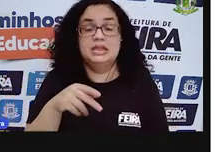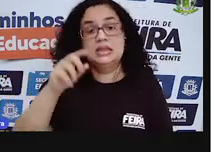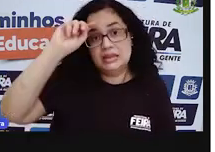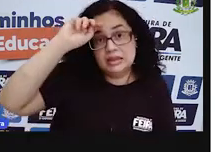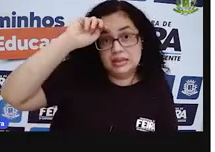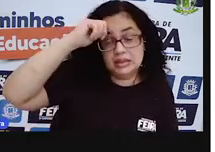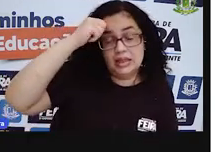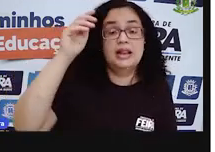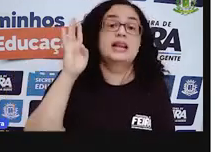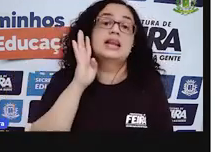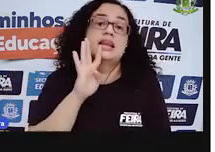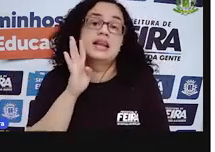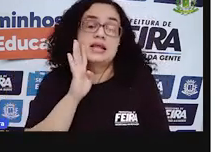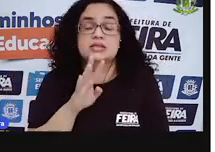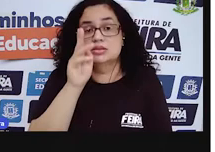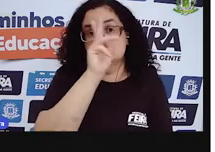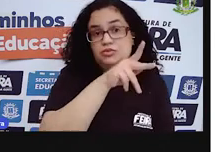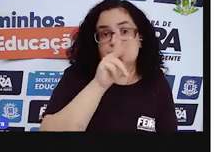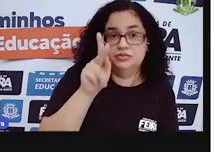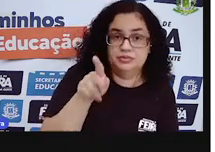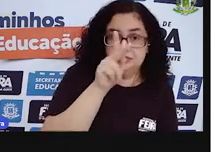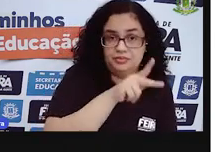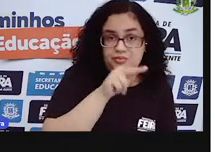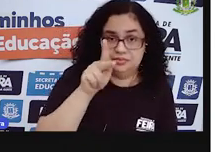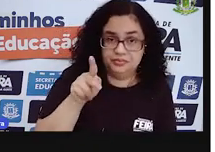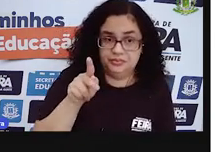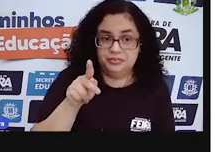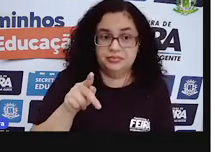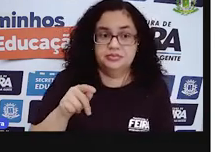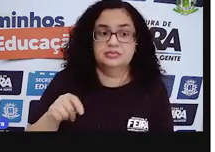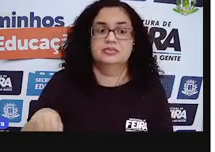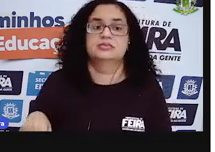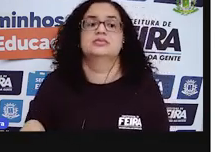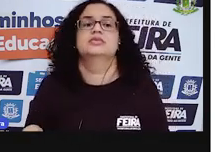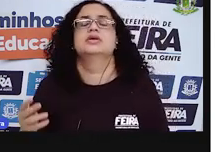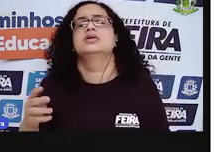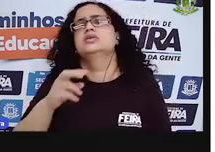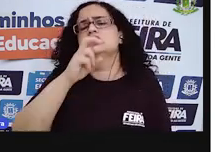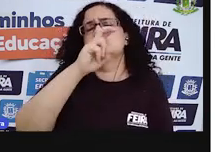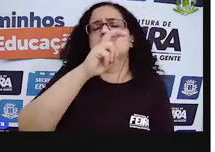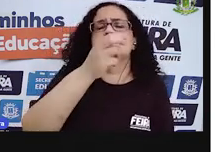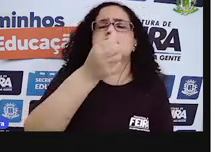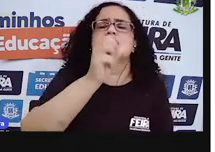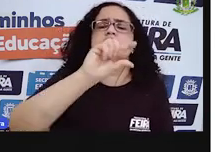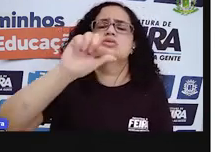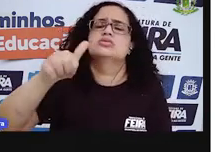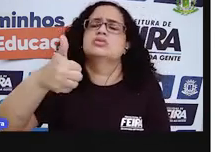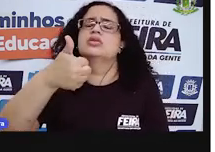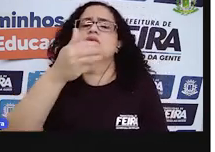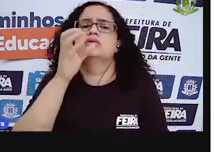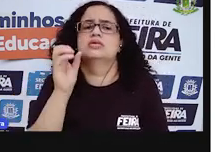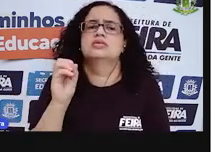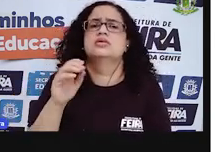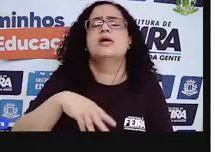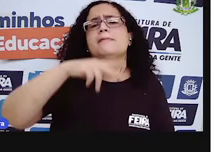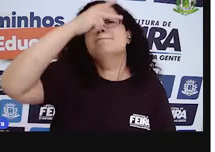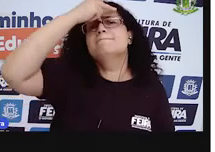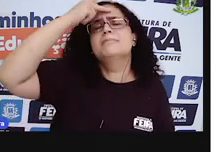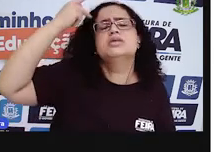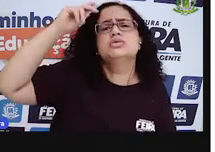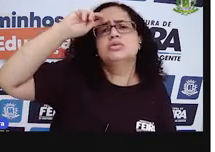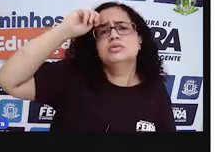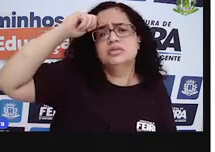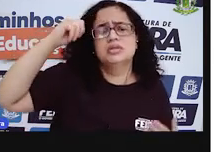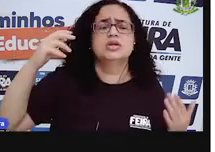declaram negras beleza professor a 56, 10 por cento são pessoas